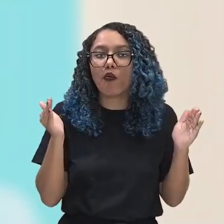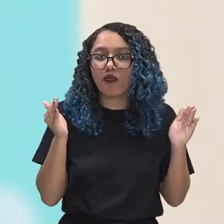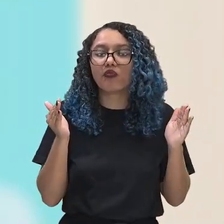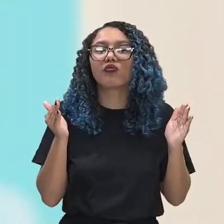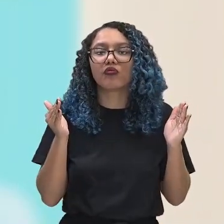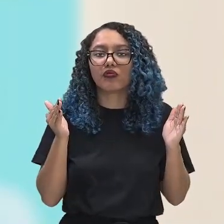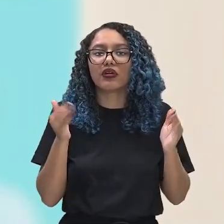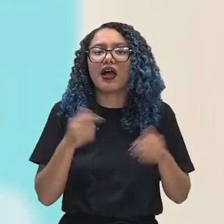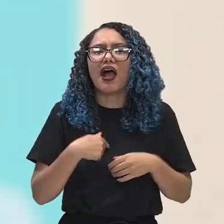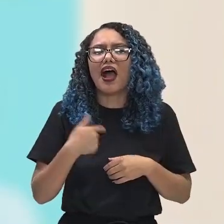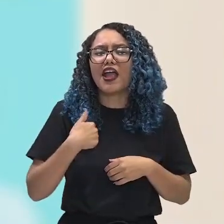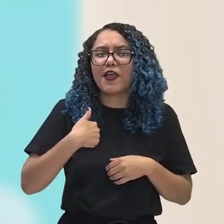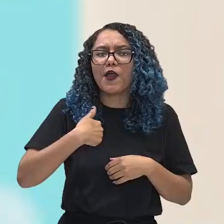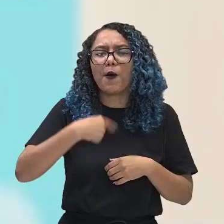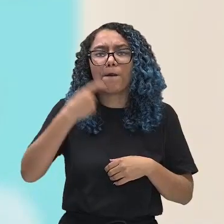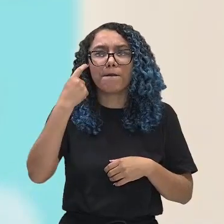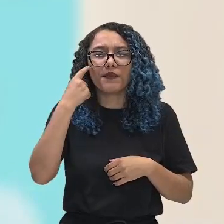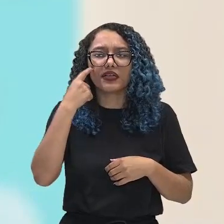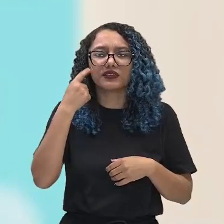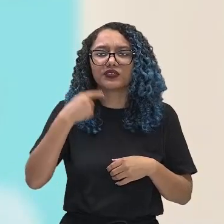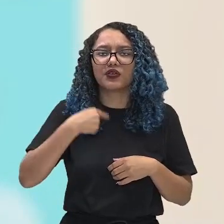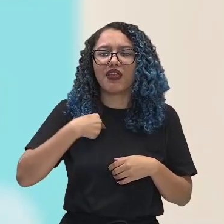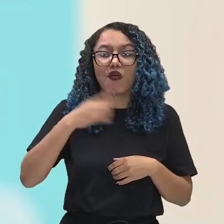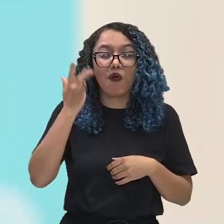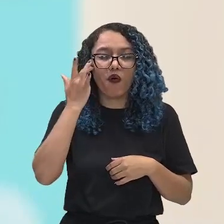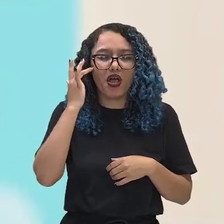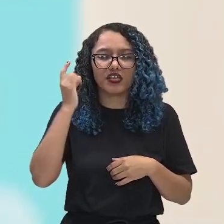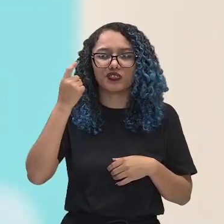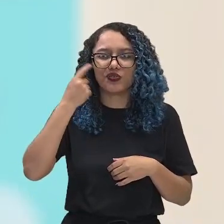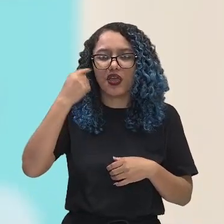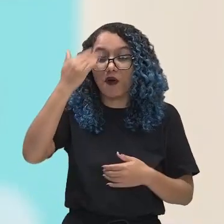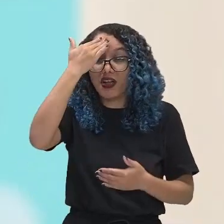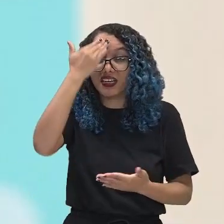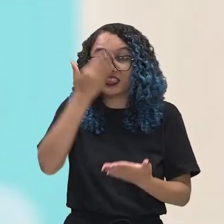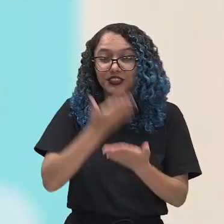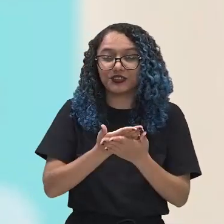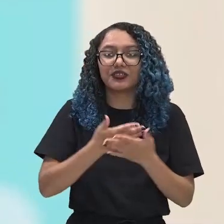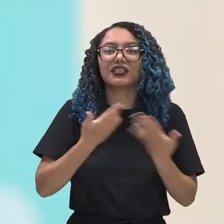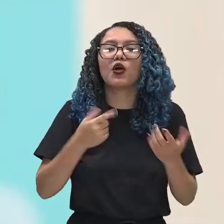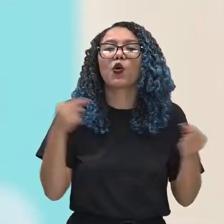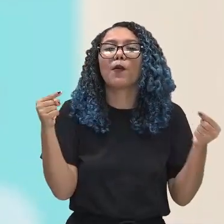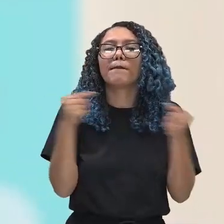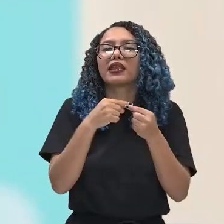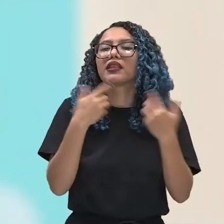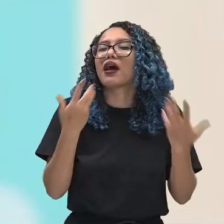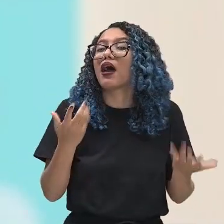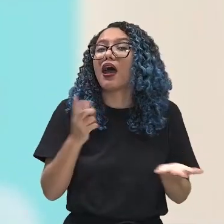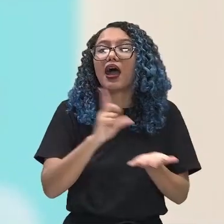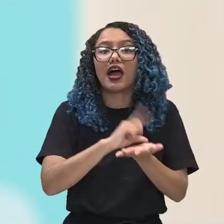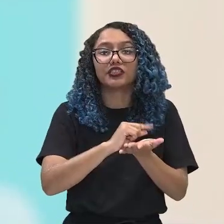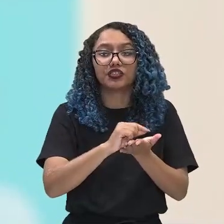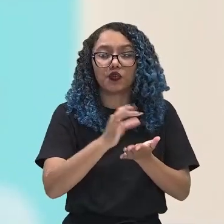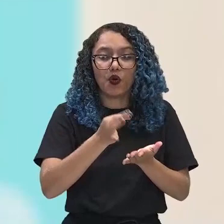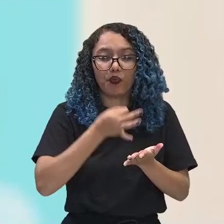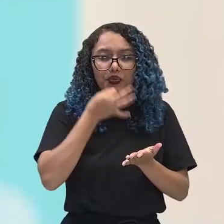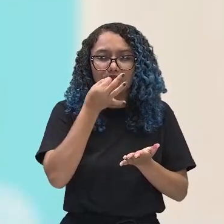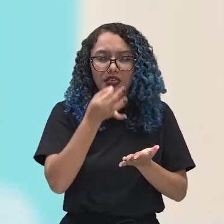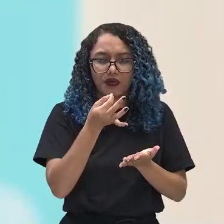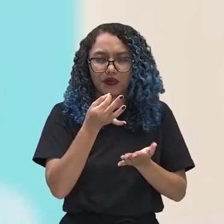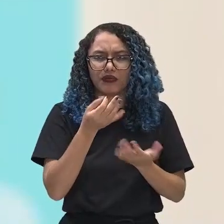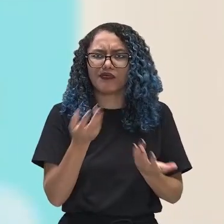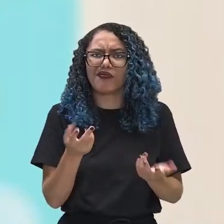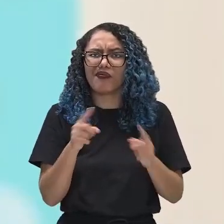eu acredito, eu vou ter um artigo de opinião. Então, professora, as duas coisas não são a mesma coisa? Como assim? São